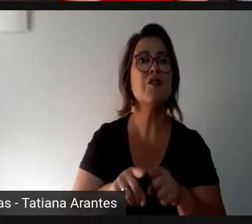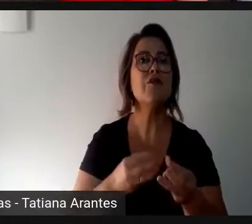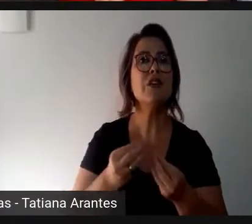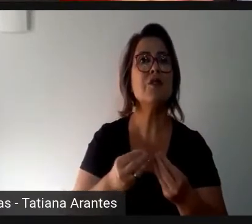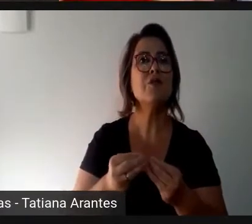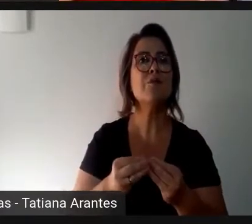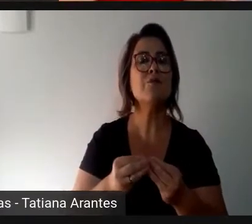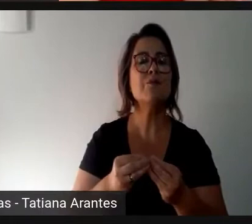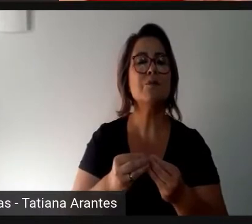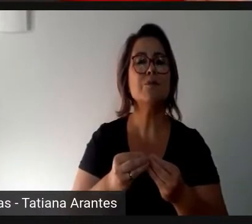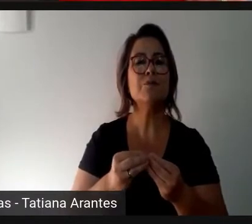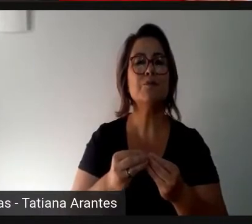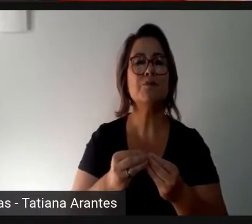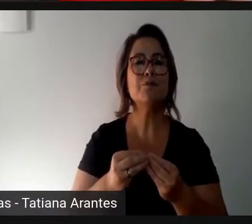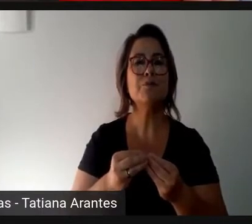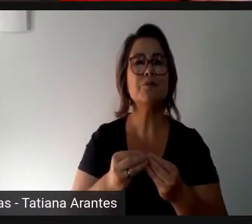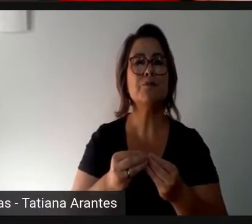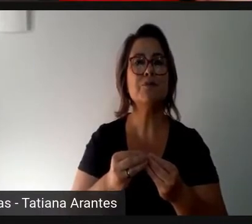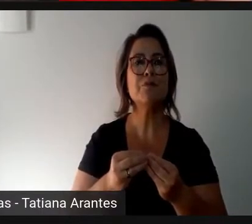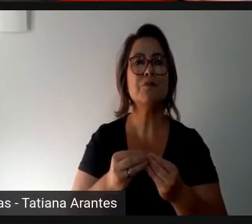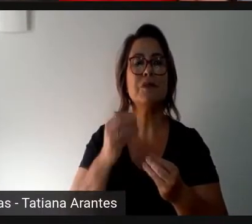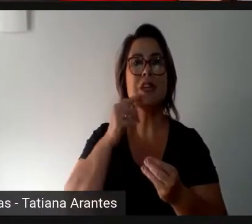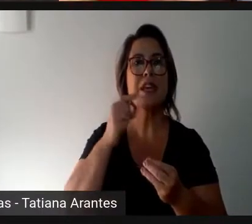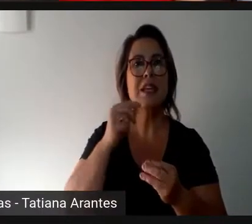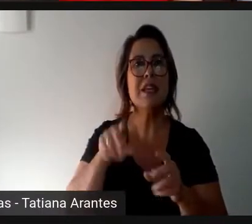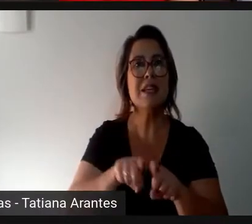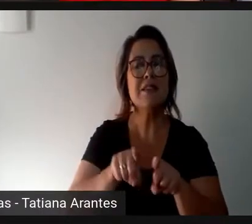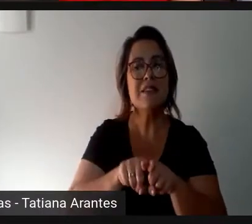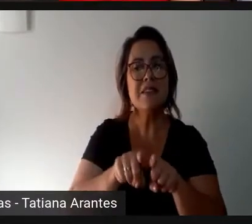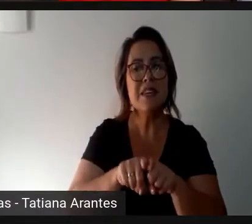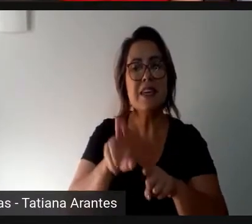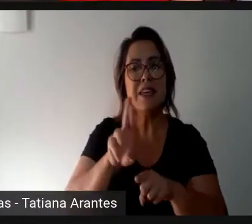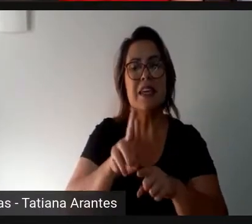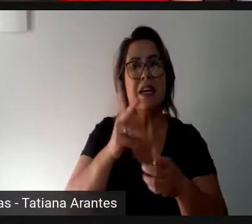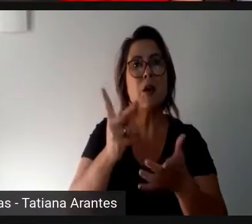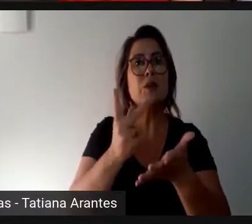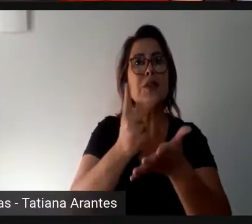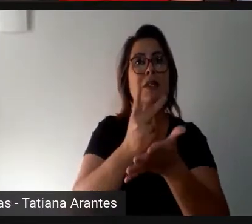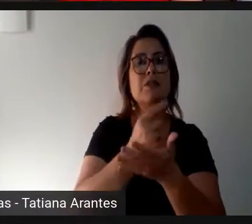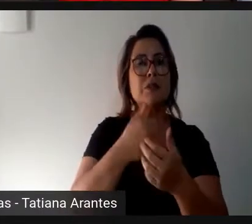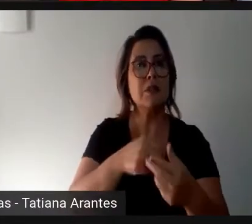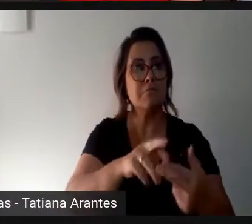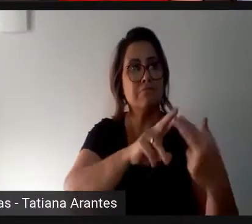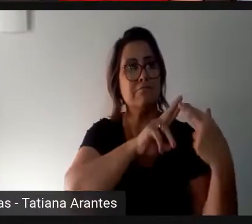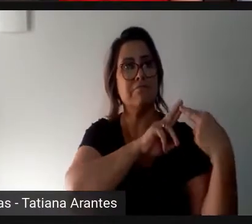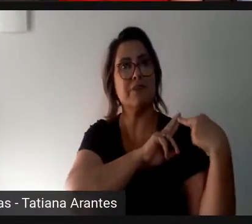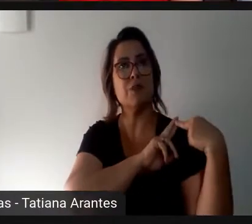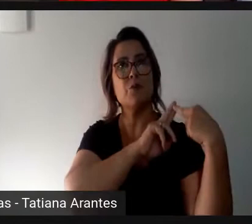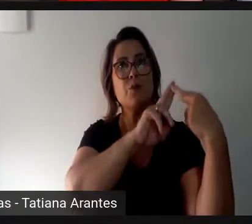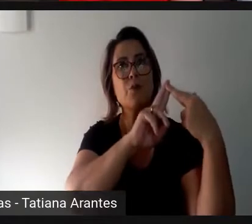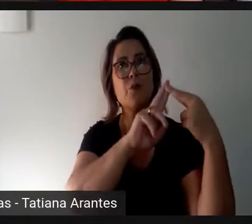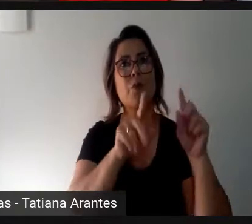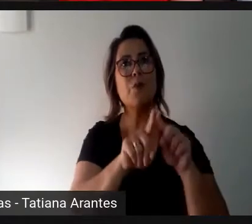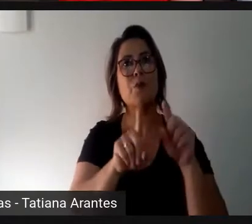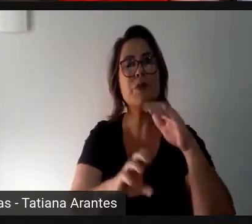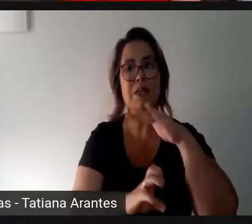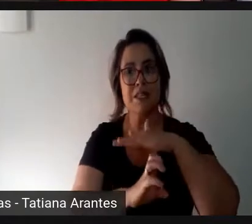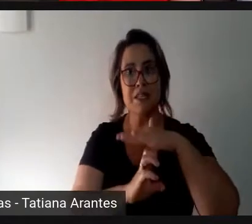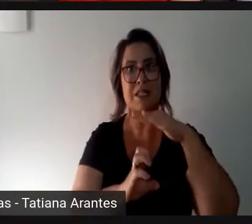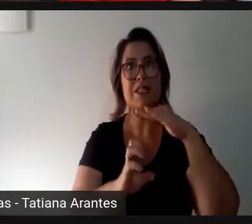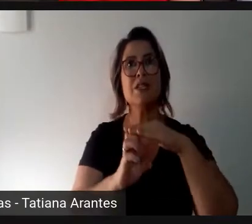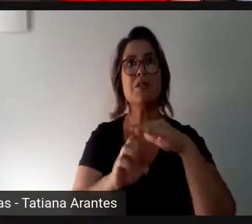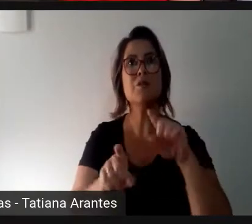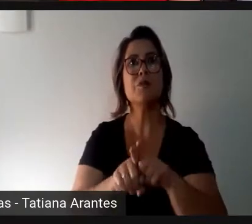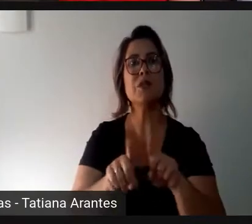sendo... é um efeito dominó. Porque o que acontece? Diante da responsabilidade objetiva, se a empresa ela tem como parceiro uma